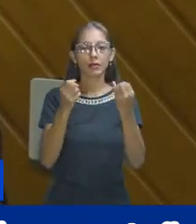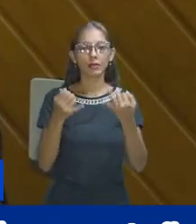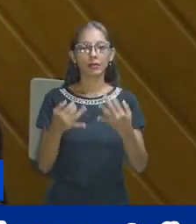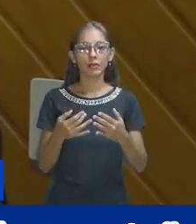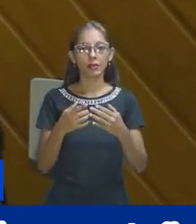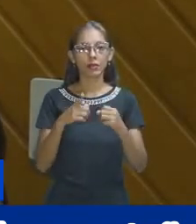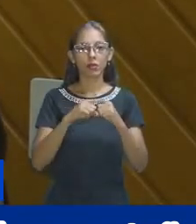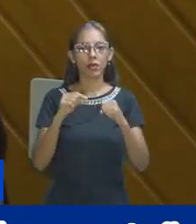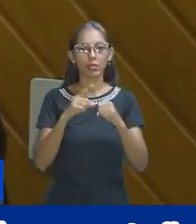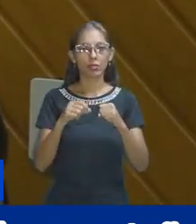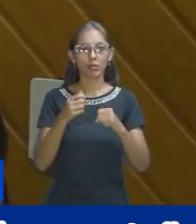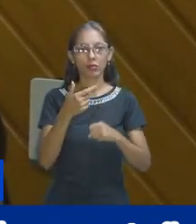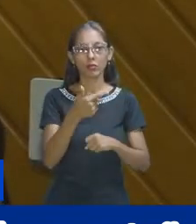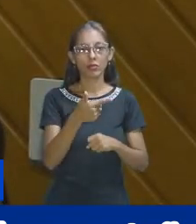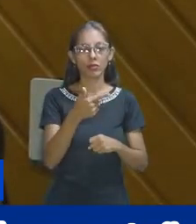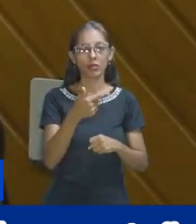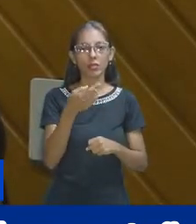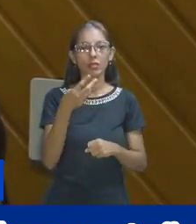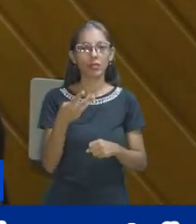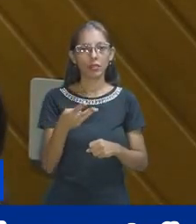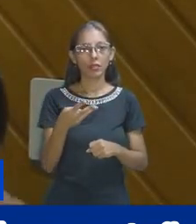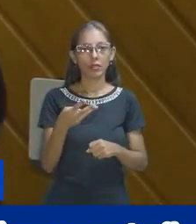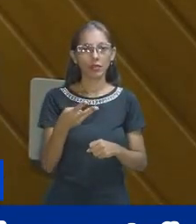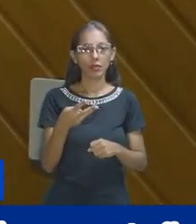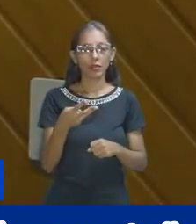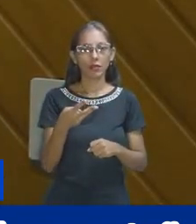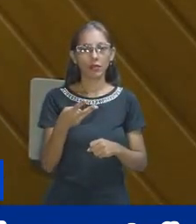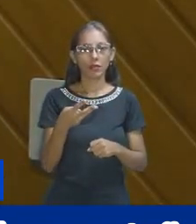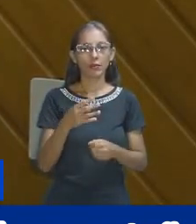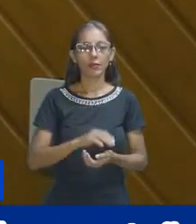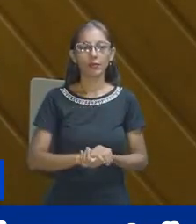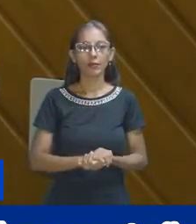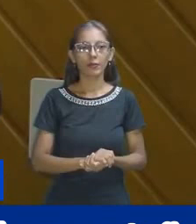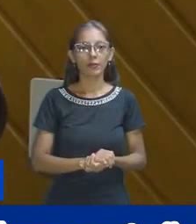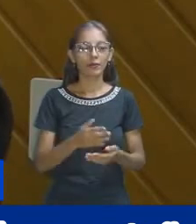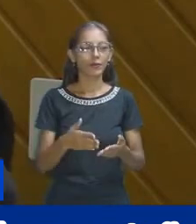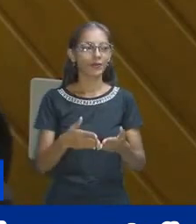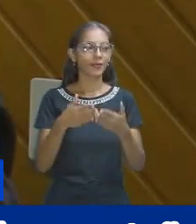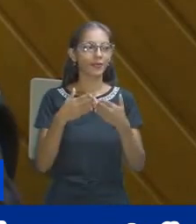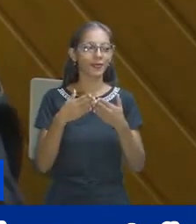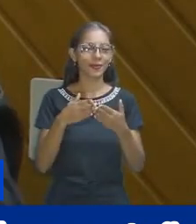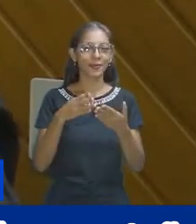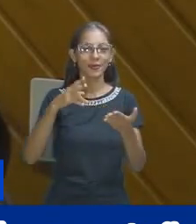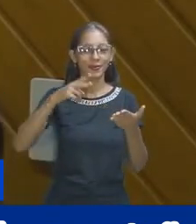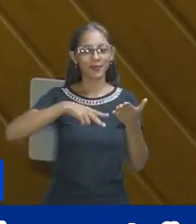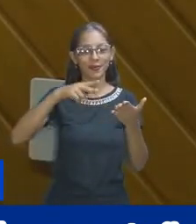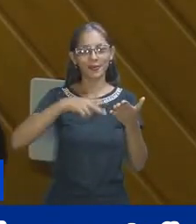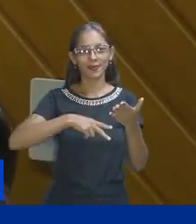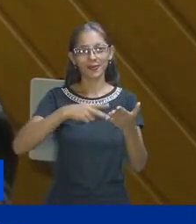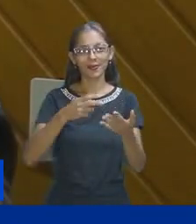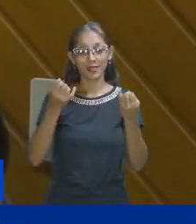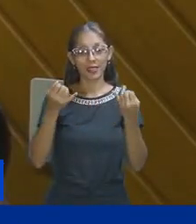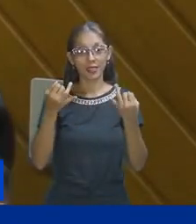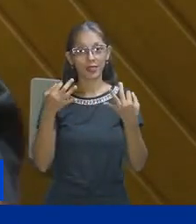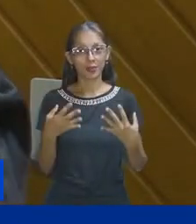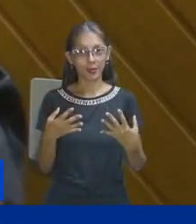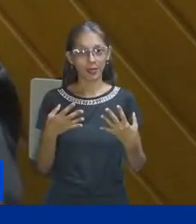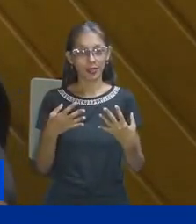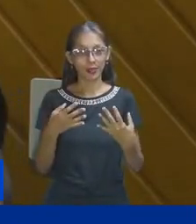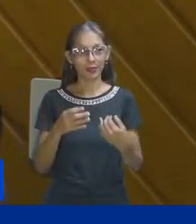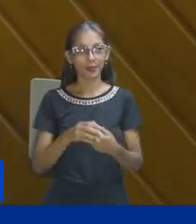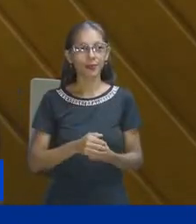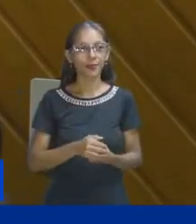ordinária. 23, e peço venha para ler ao tribunal, diz o seguinte: o tribunal formará